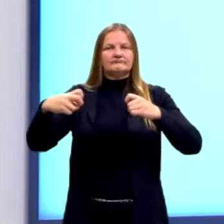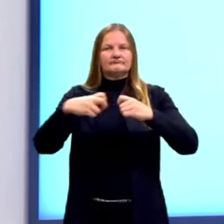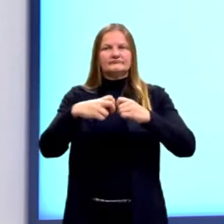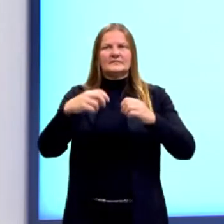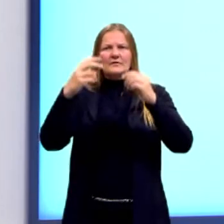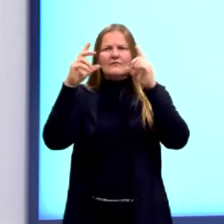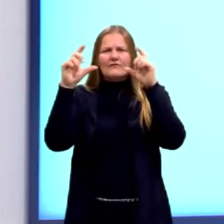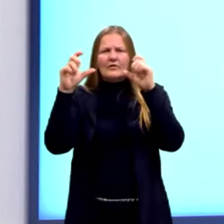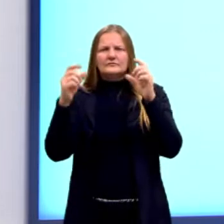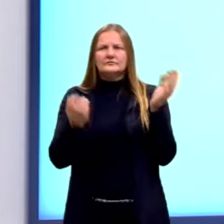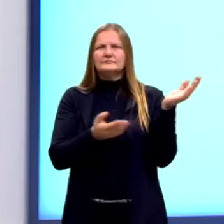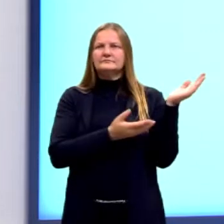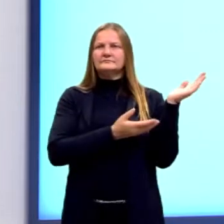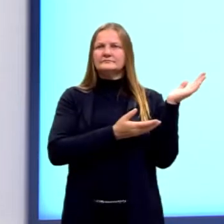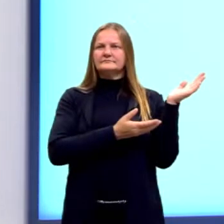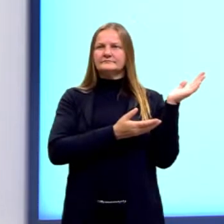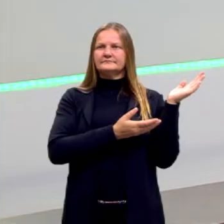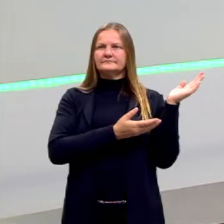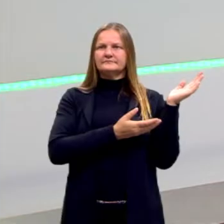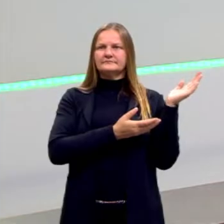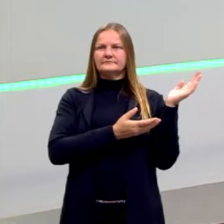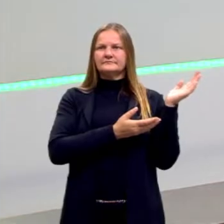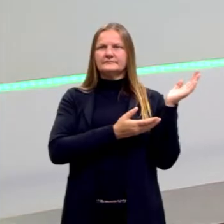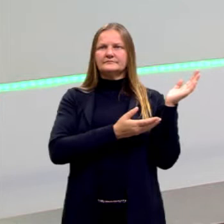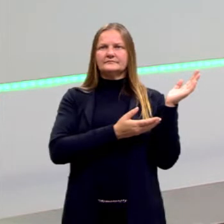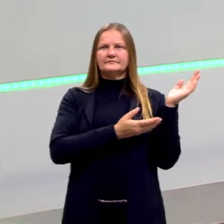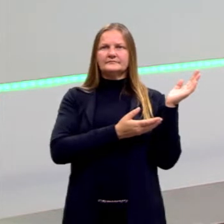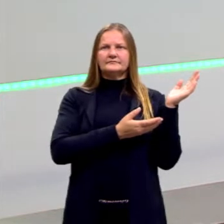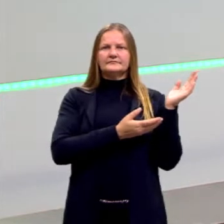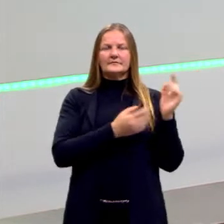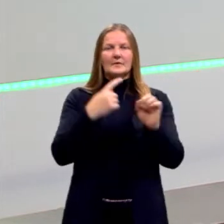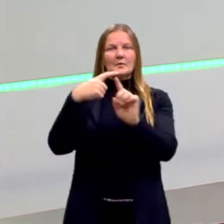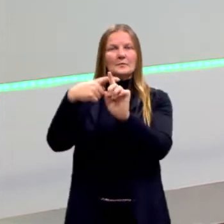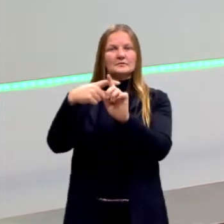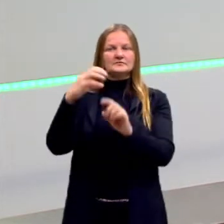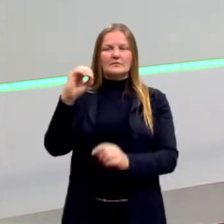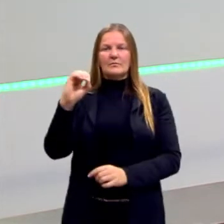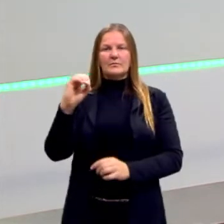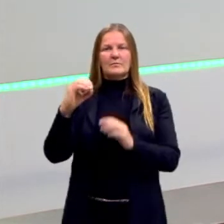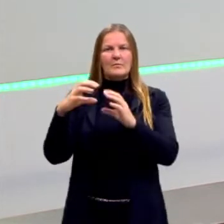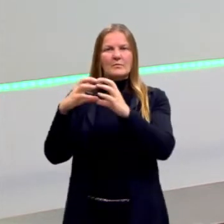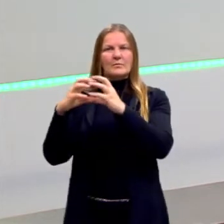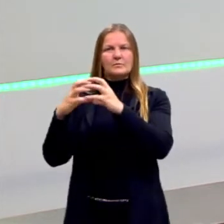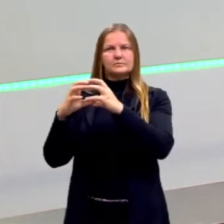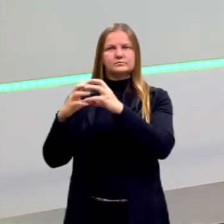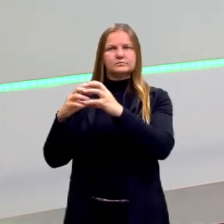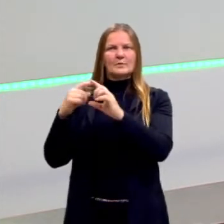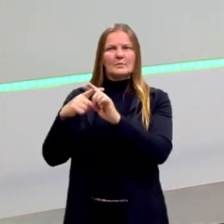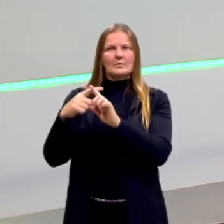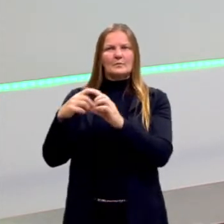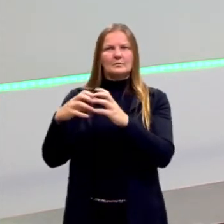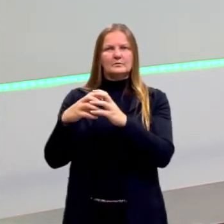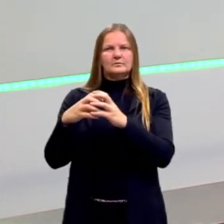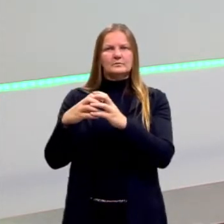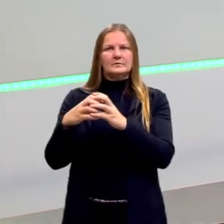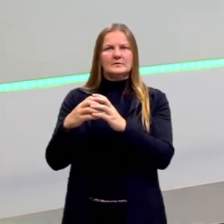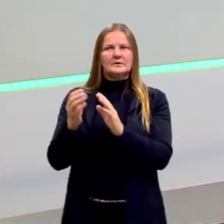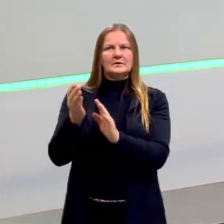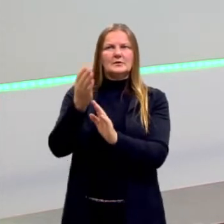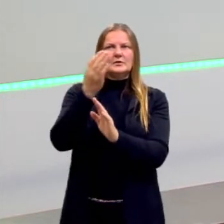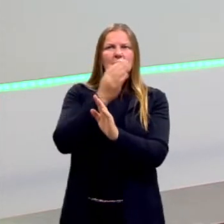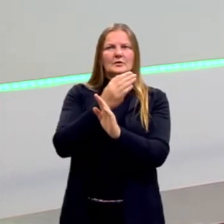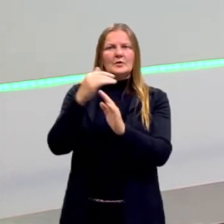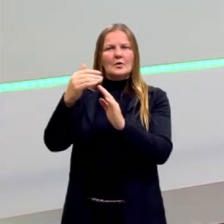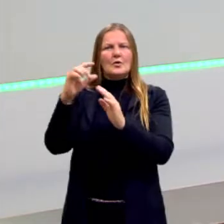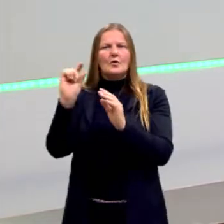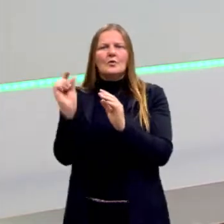Aqui na imagem eu já gente tem uma esfera Então não é positiva desse lado né como cargas positivas e do outro a